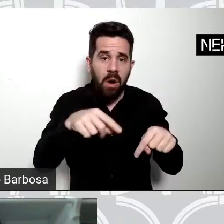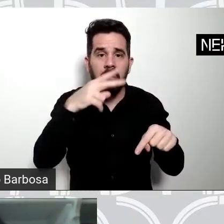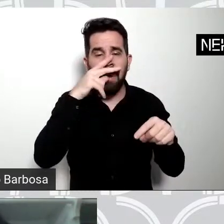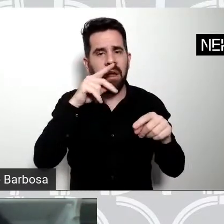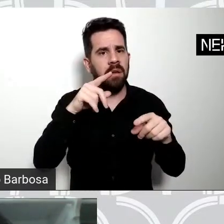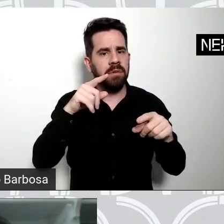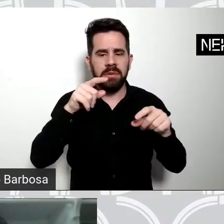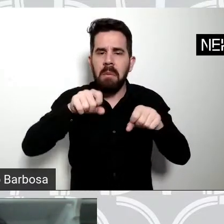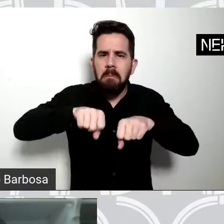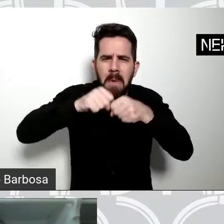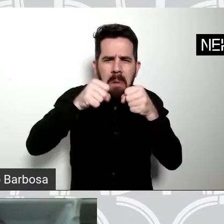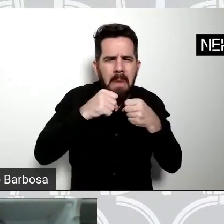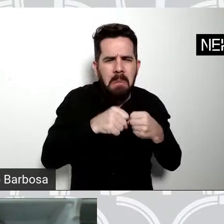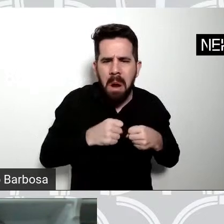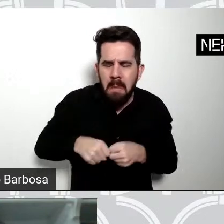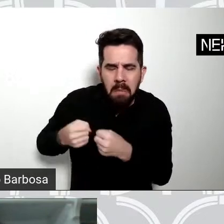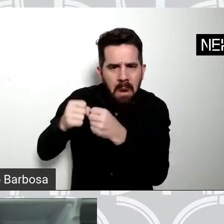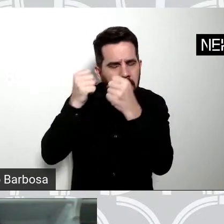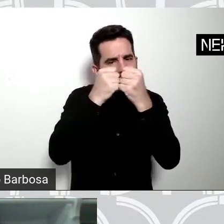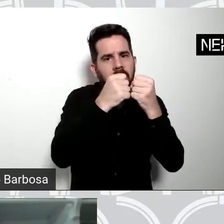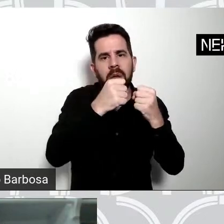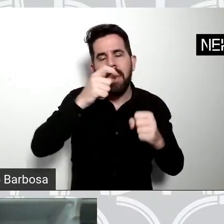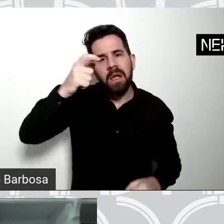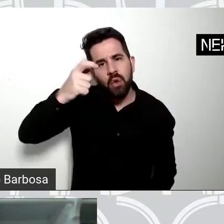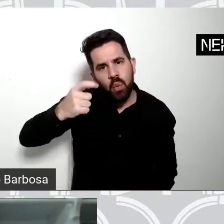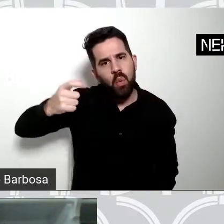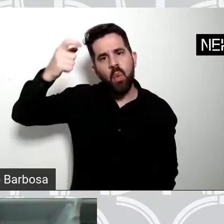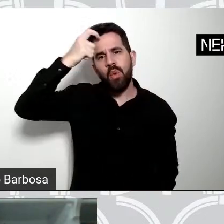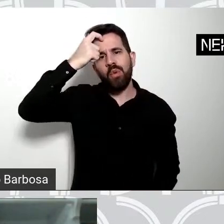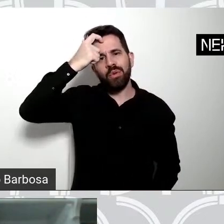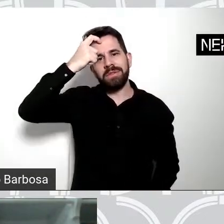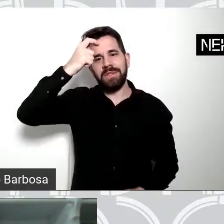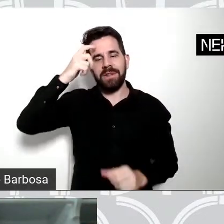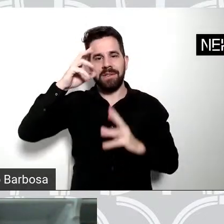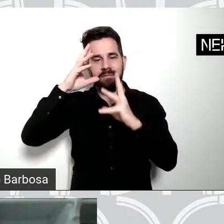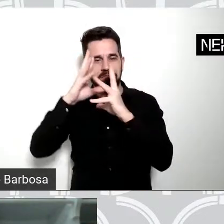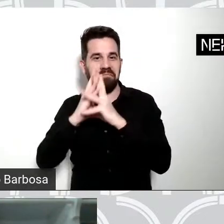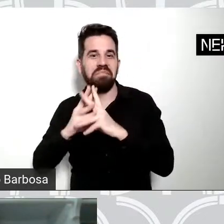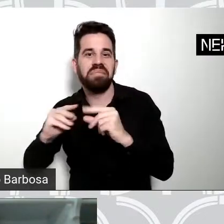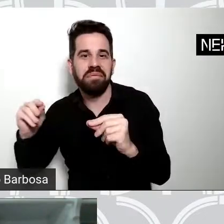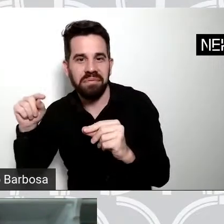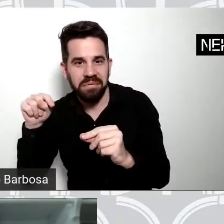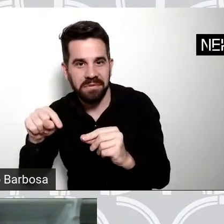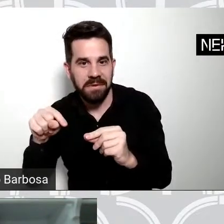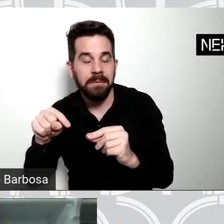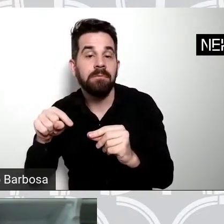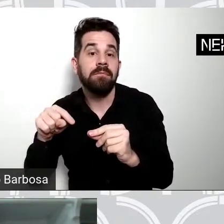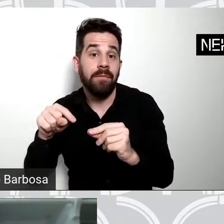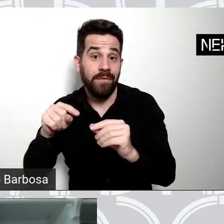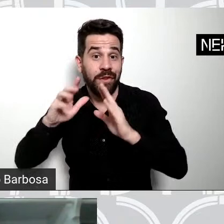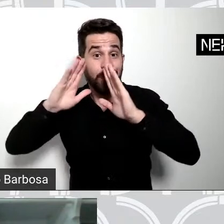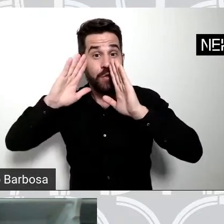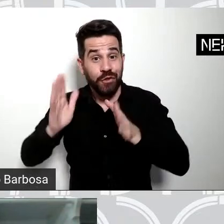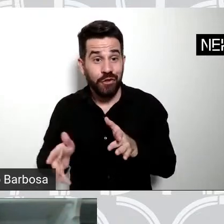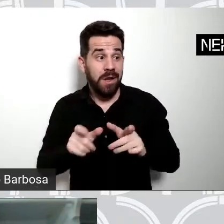coloca nessa consciência dilacerada, né? Então, a visada dos intelectuais